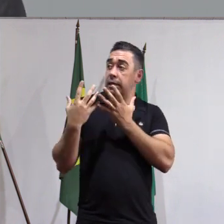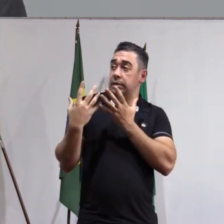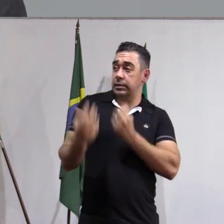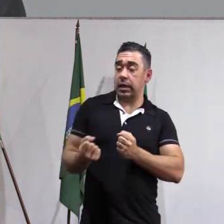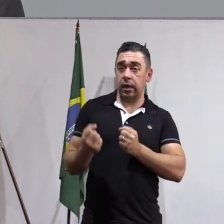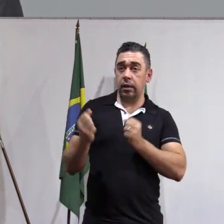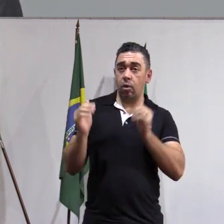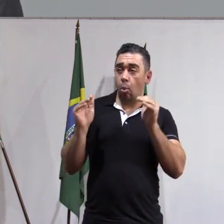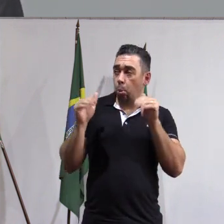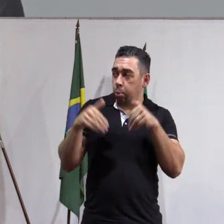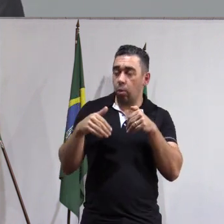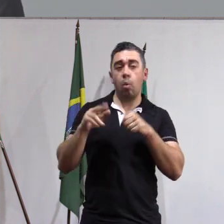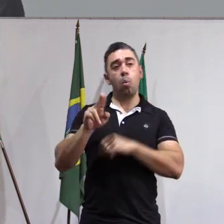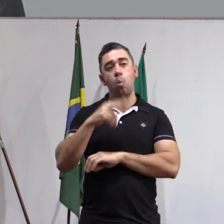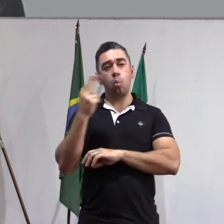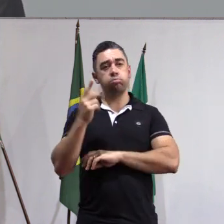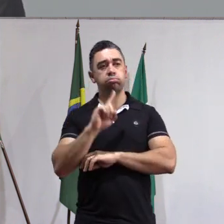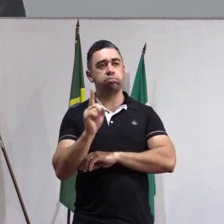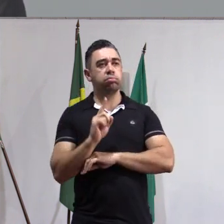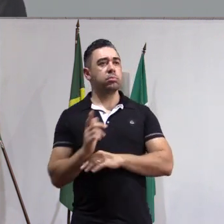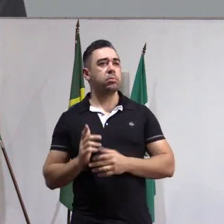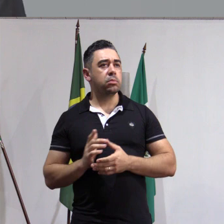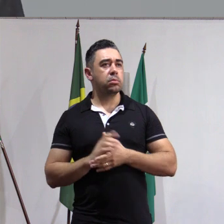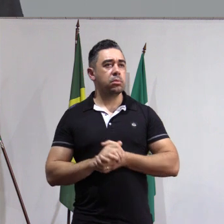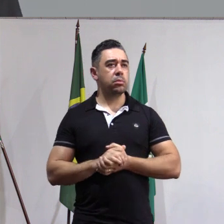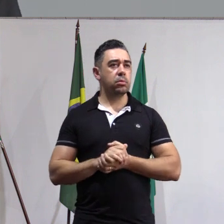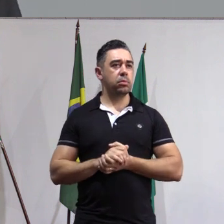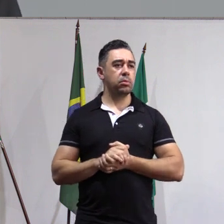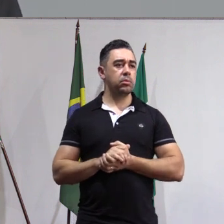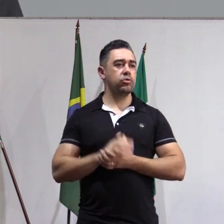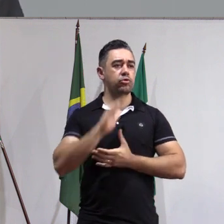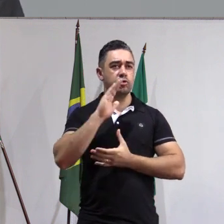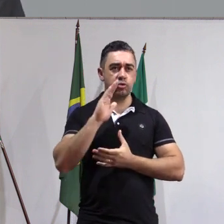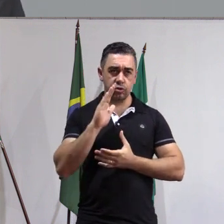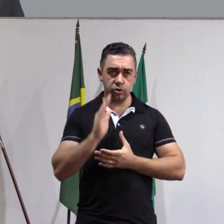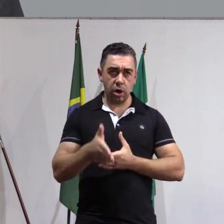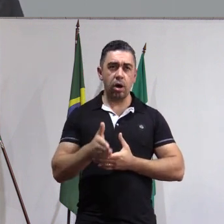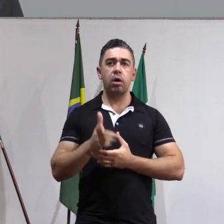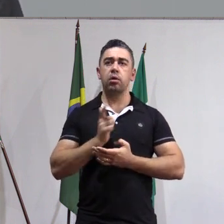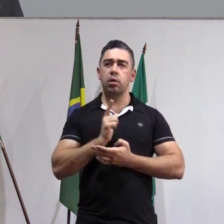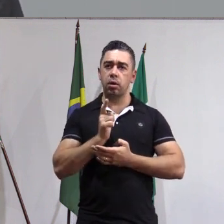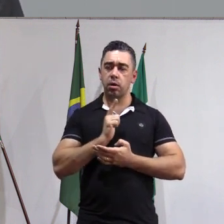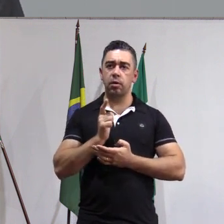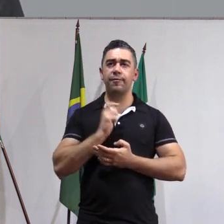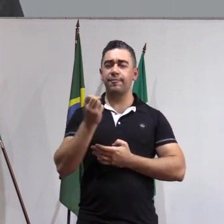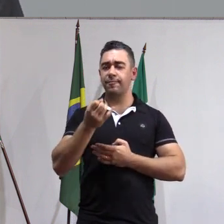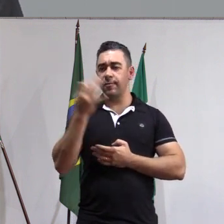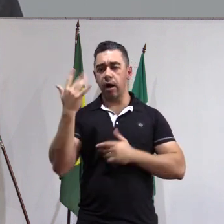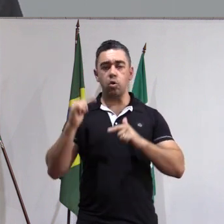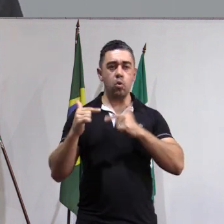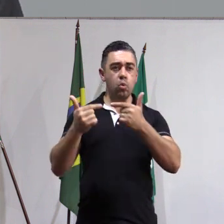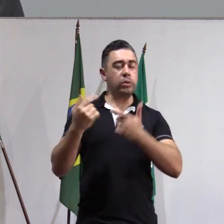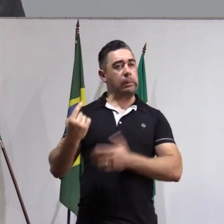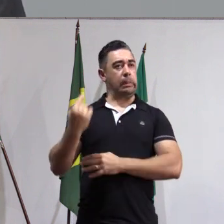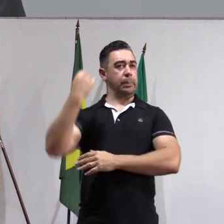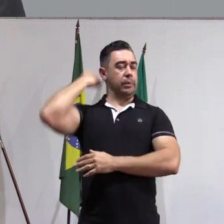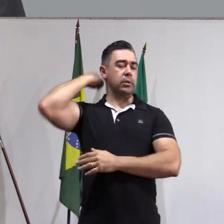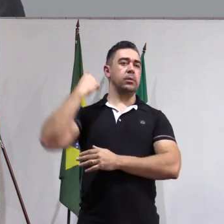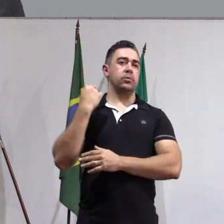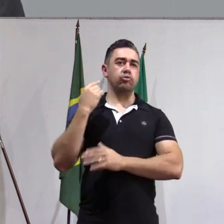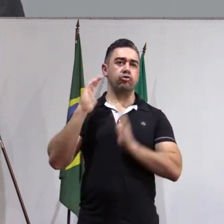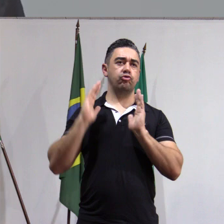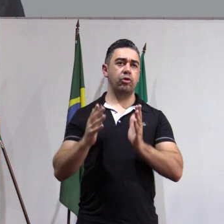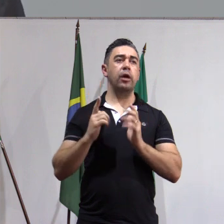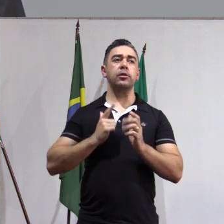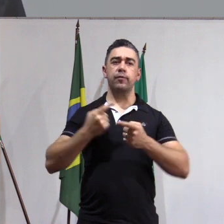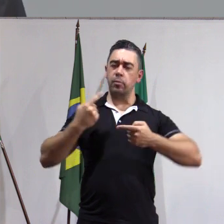isso ou não. Como já foi colocado aqui, nós tivemos várias lutas no passado. Nós